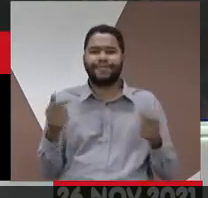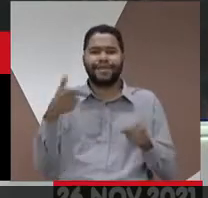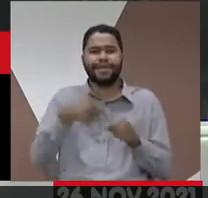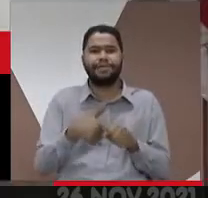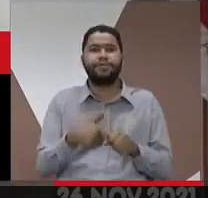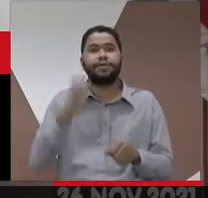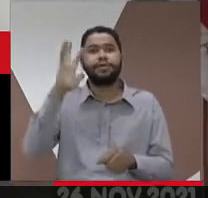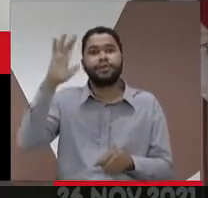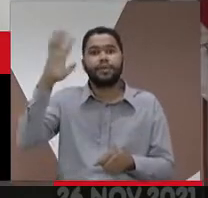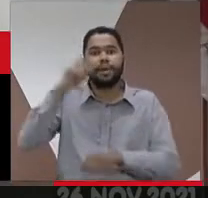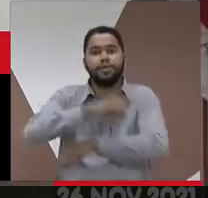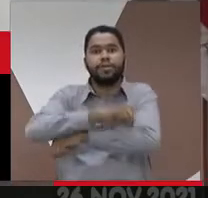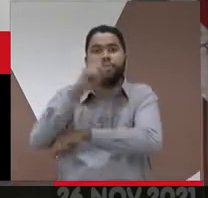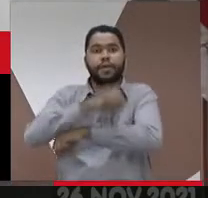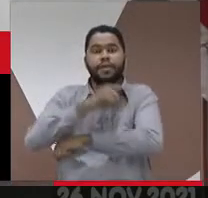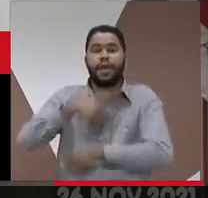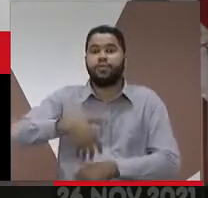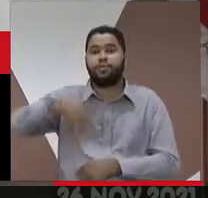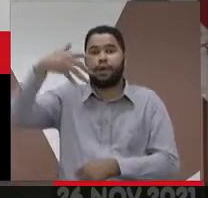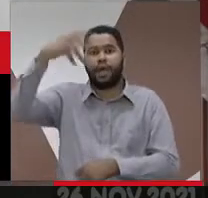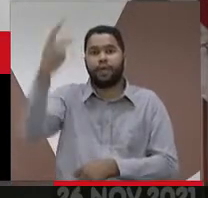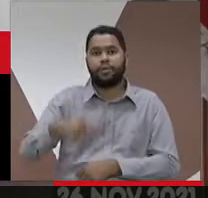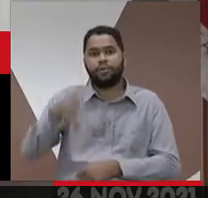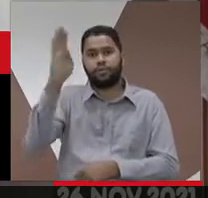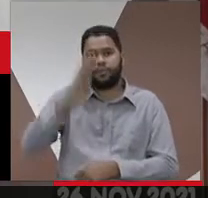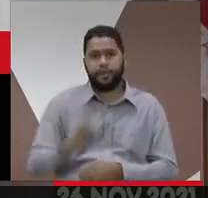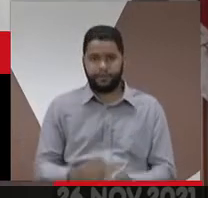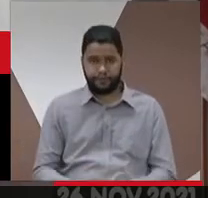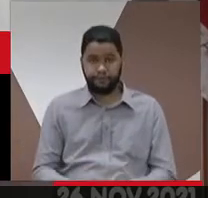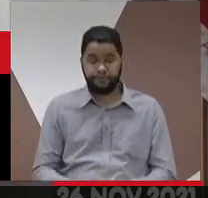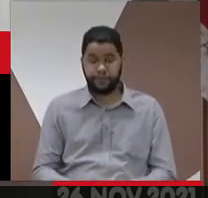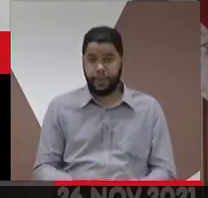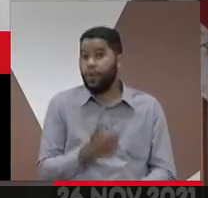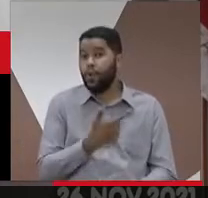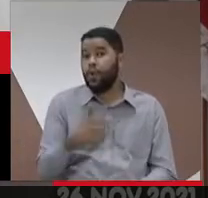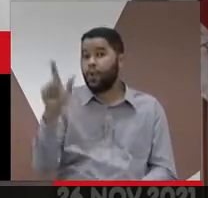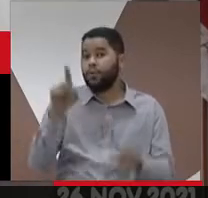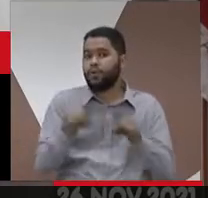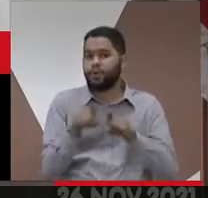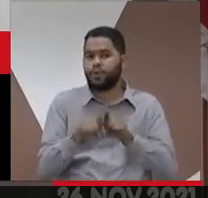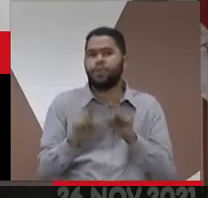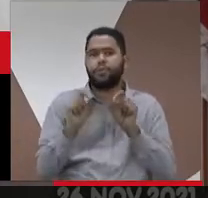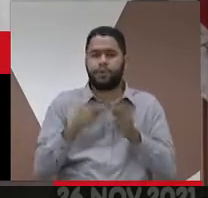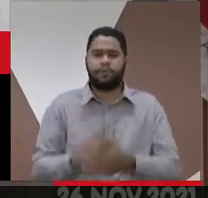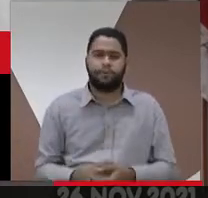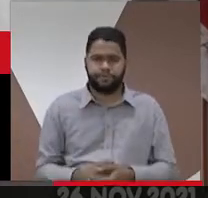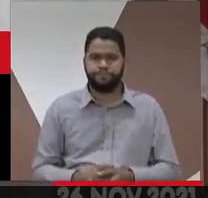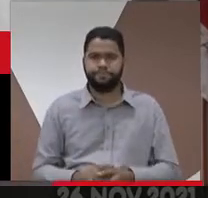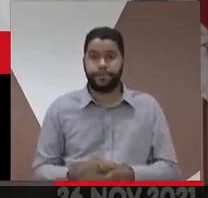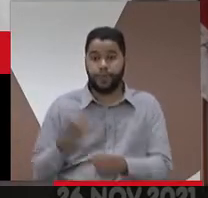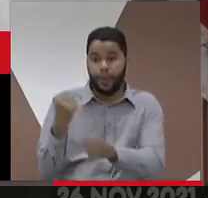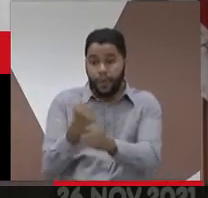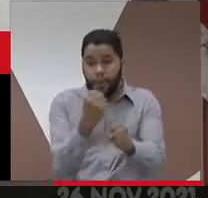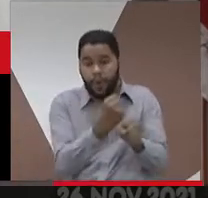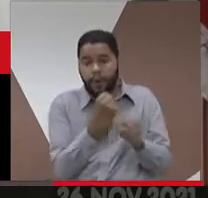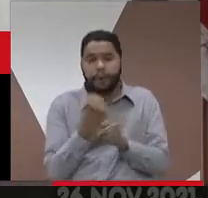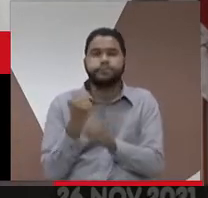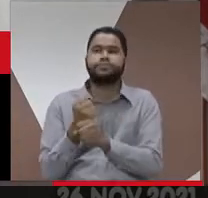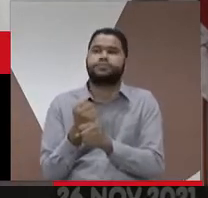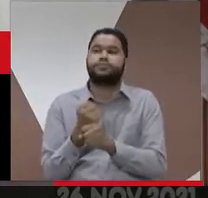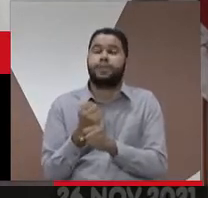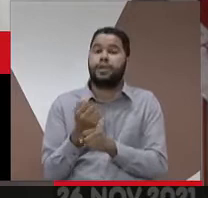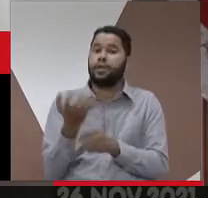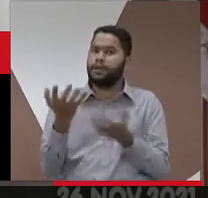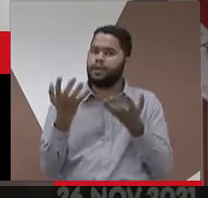gasolina, imagina para pagar o pedágio mais caro do Brasil. A outra questão, gente, é que uma obra como essa, e aqui eu